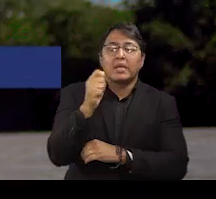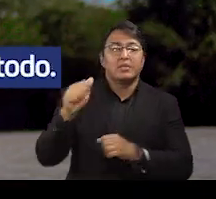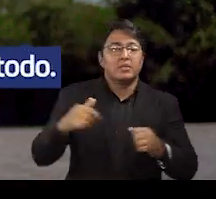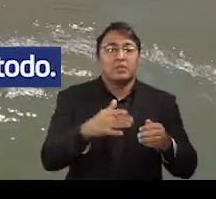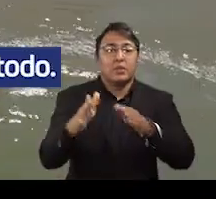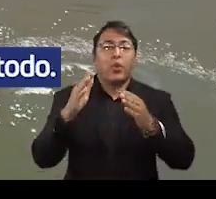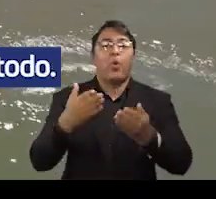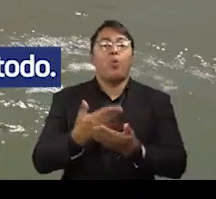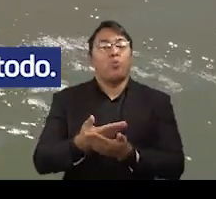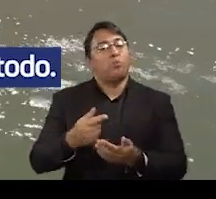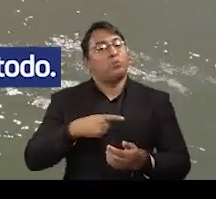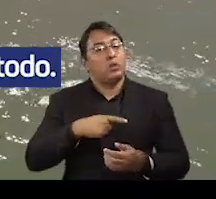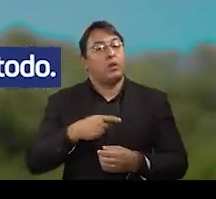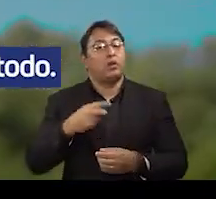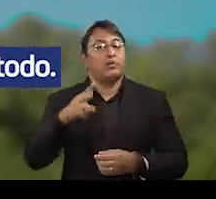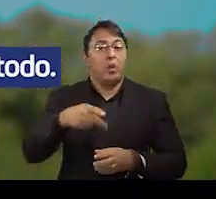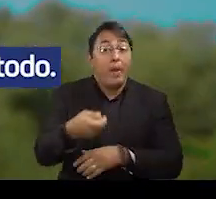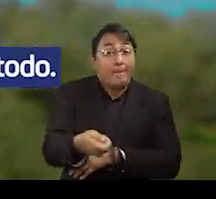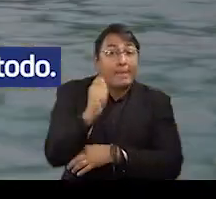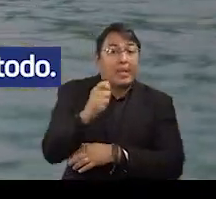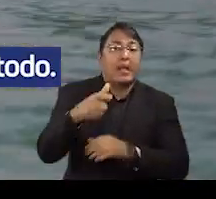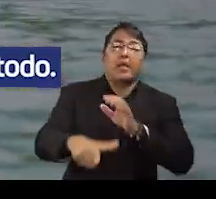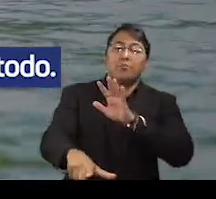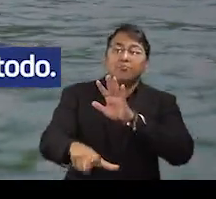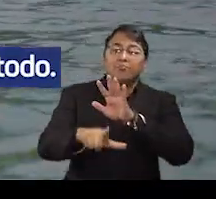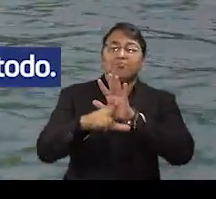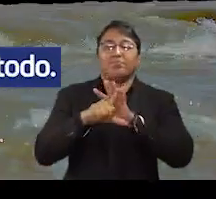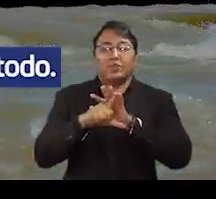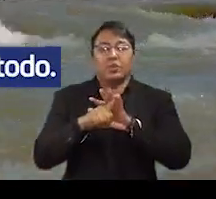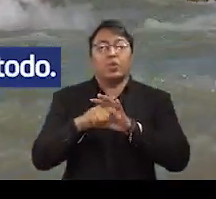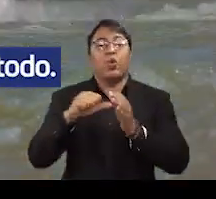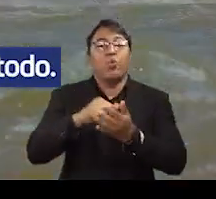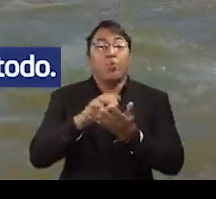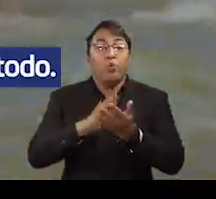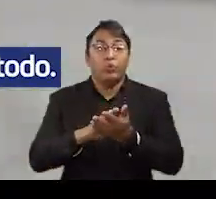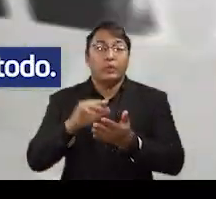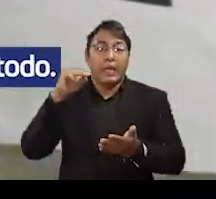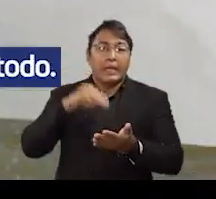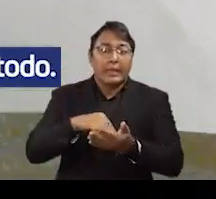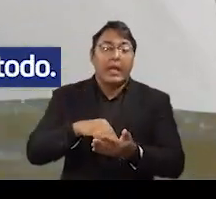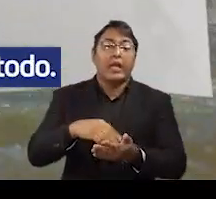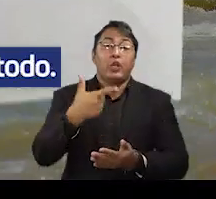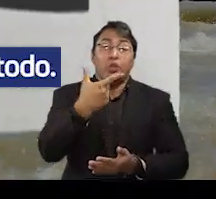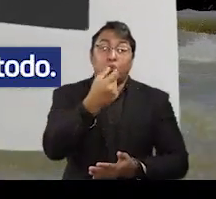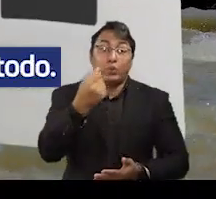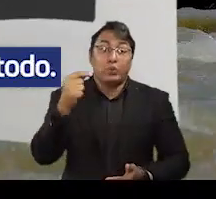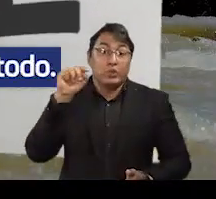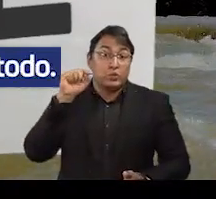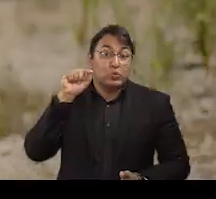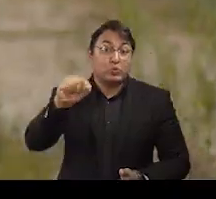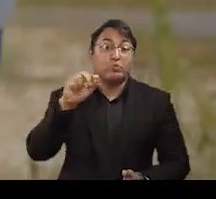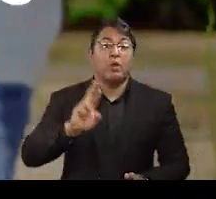na Piracema comete crime e é fisgado pela lei. Multas de até 200 mil